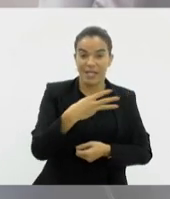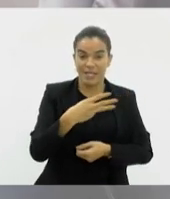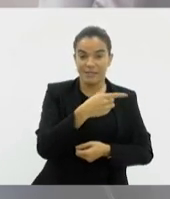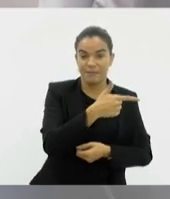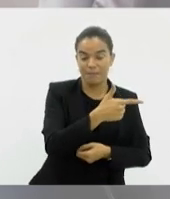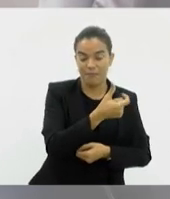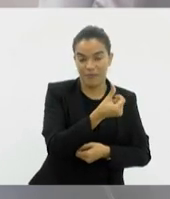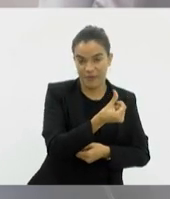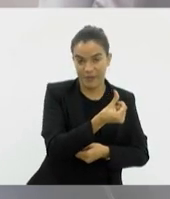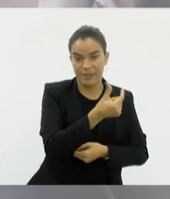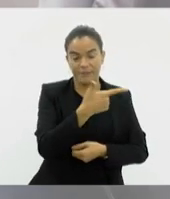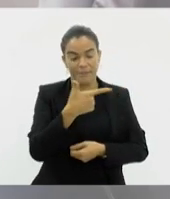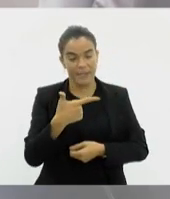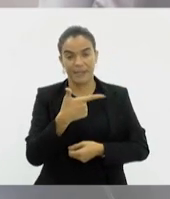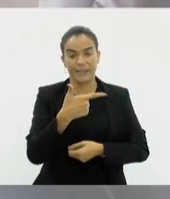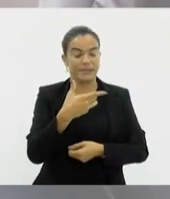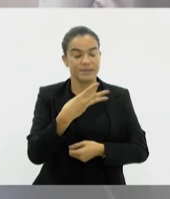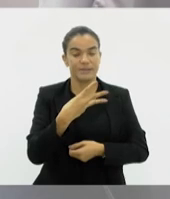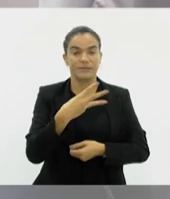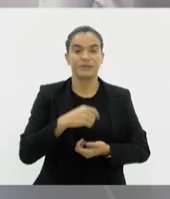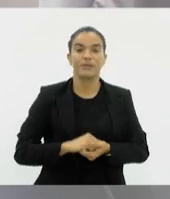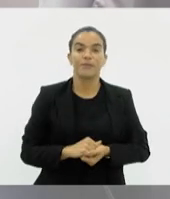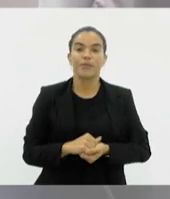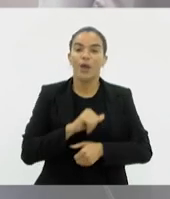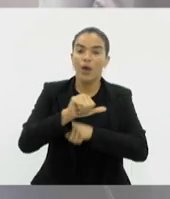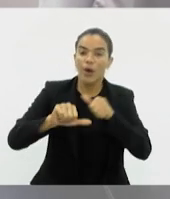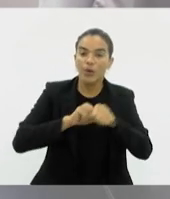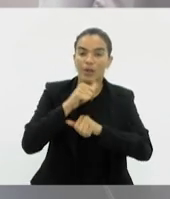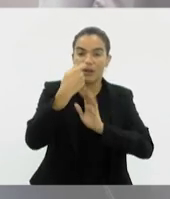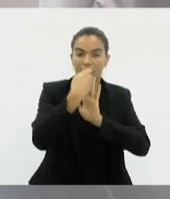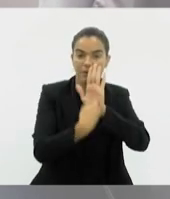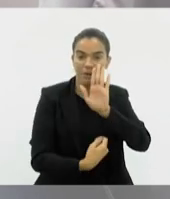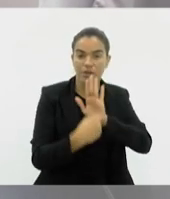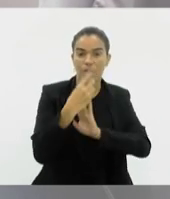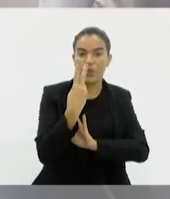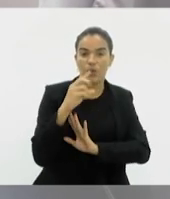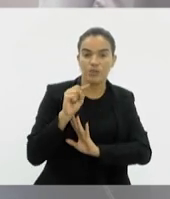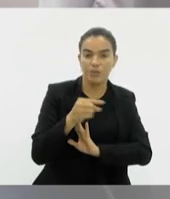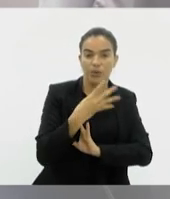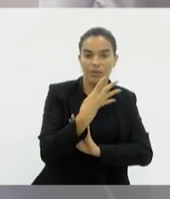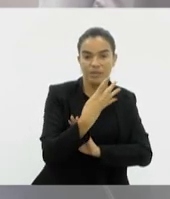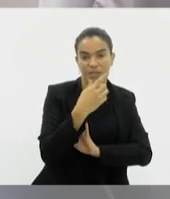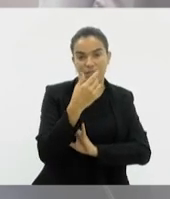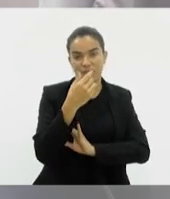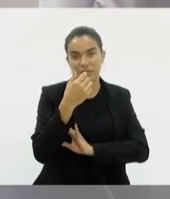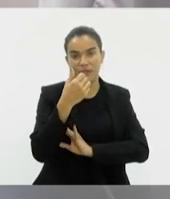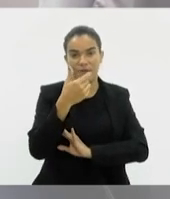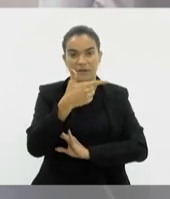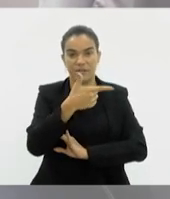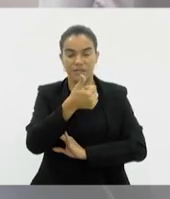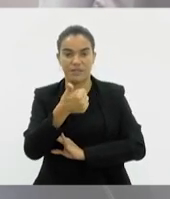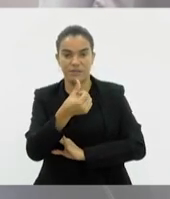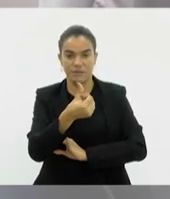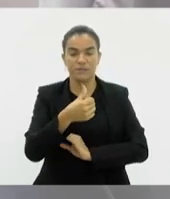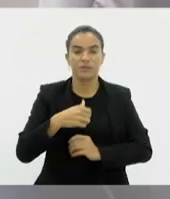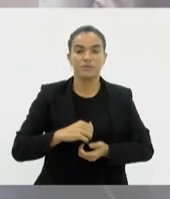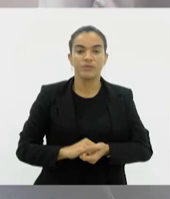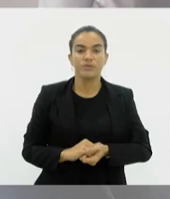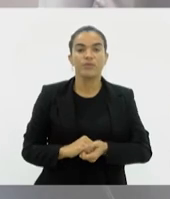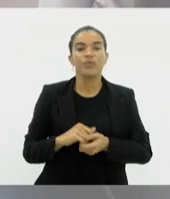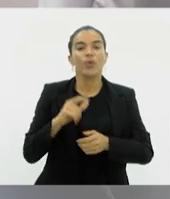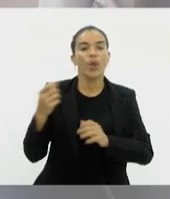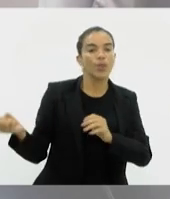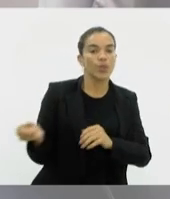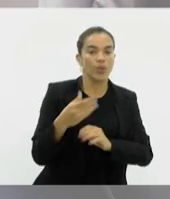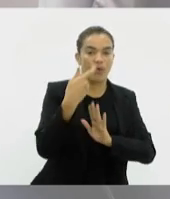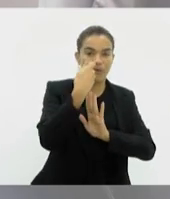do deputado Márcio Canella. Altera a redação da Lei 2.486, de 21 de dezembro de 95, com a nova redação